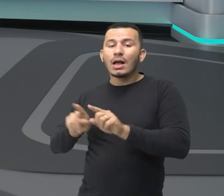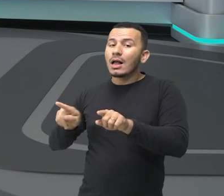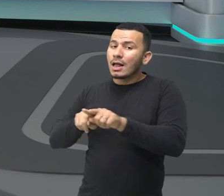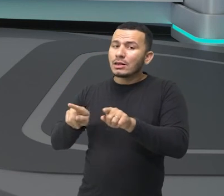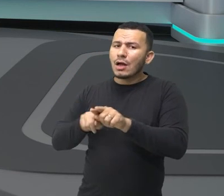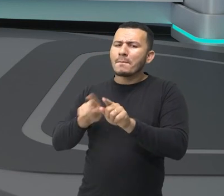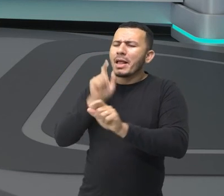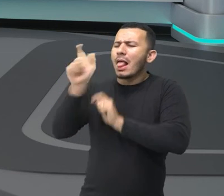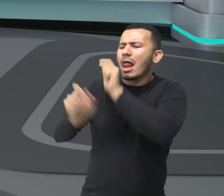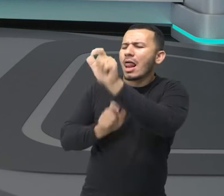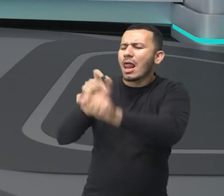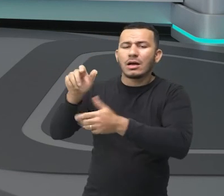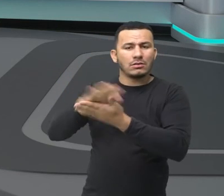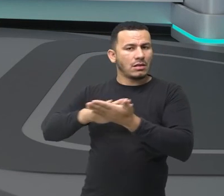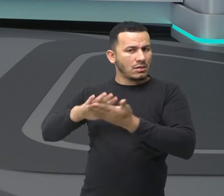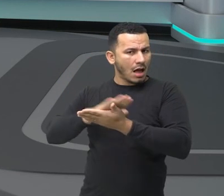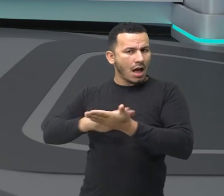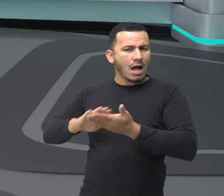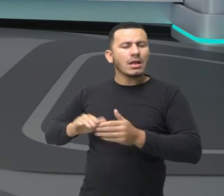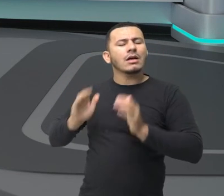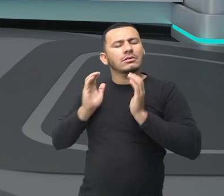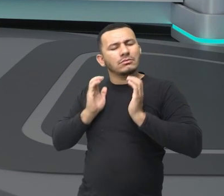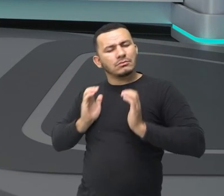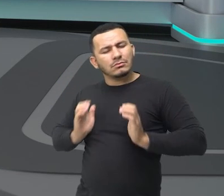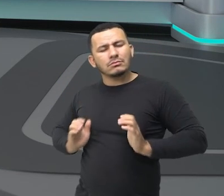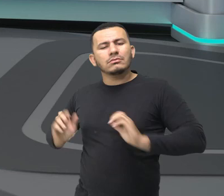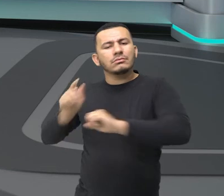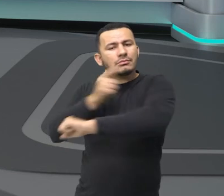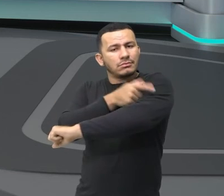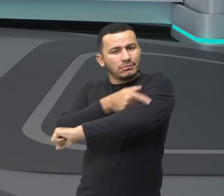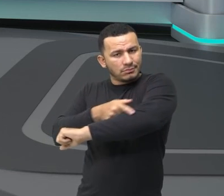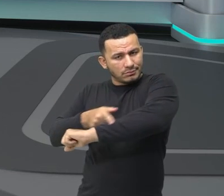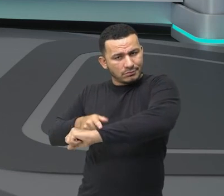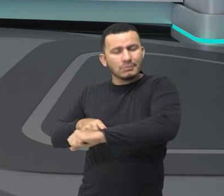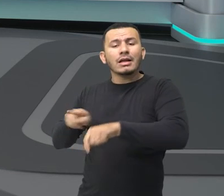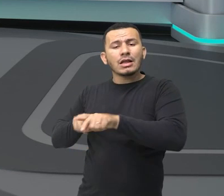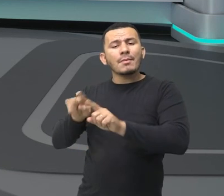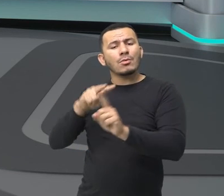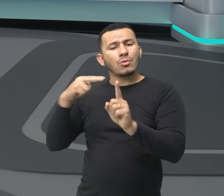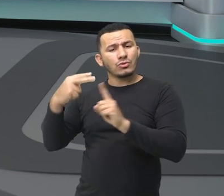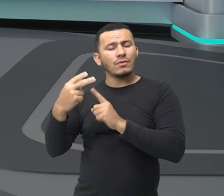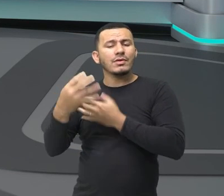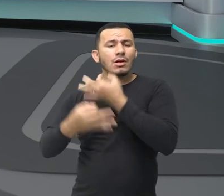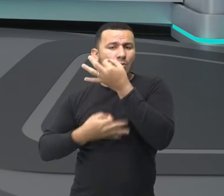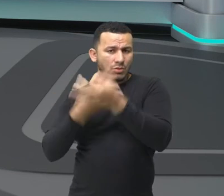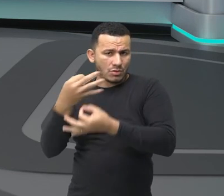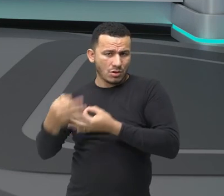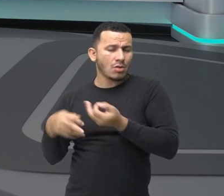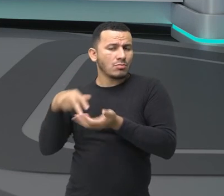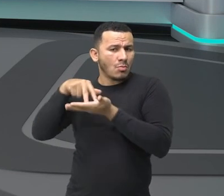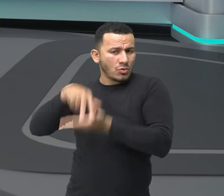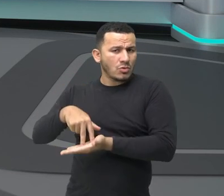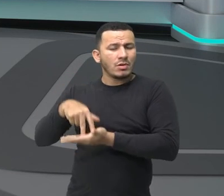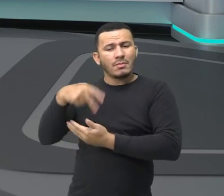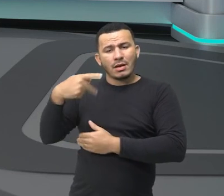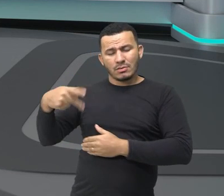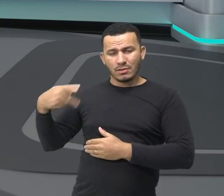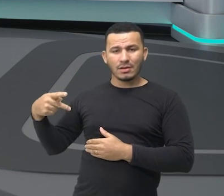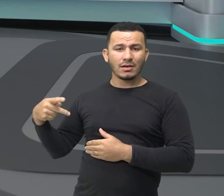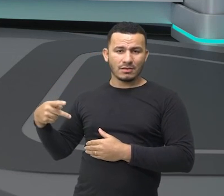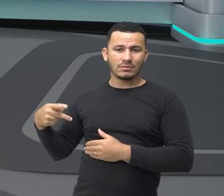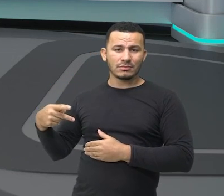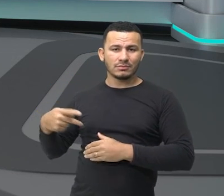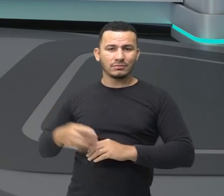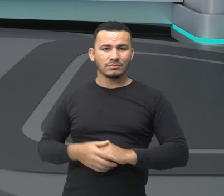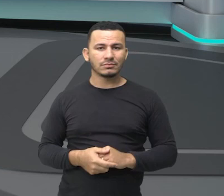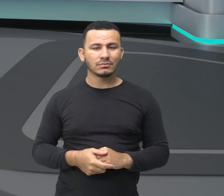mas normalmente fazendo de uma maneira respeitosa e expressando a opinião a partir de um posicionamento, a partir